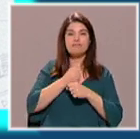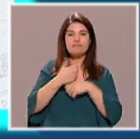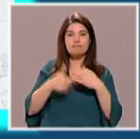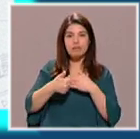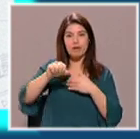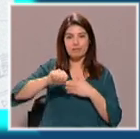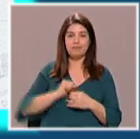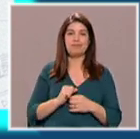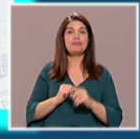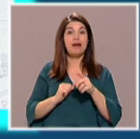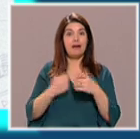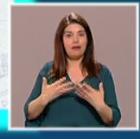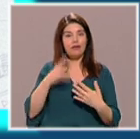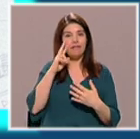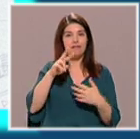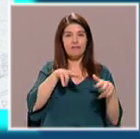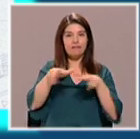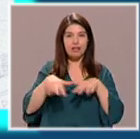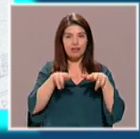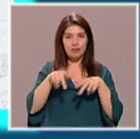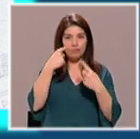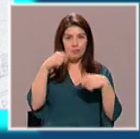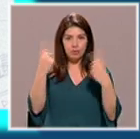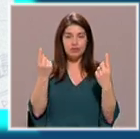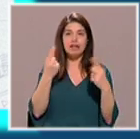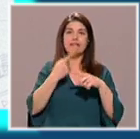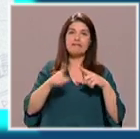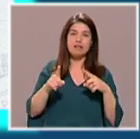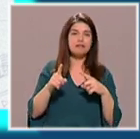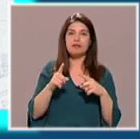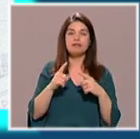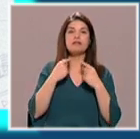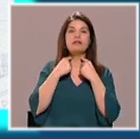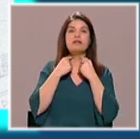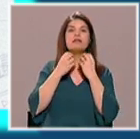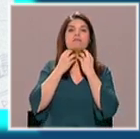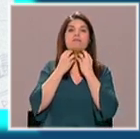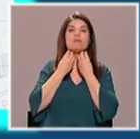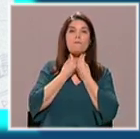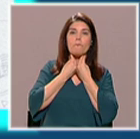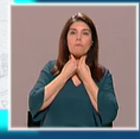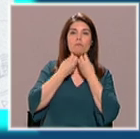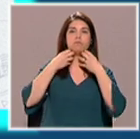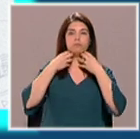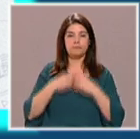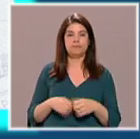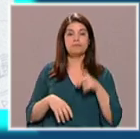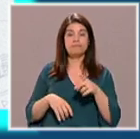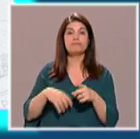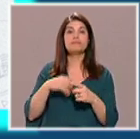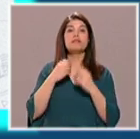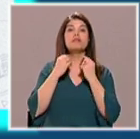outro vídeo que nos demonstra a diferença entre hipo e hipertiroidismo. A tiroide é controlada pela